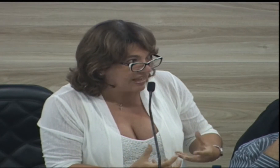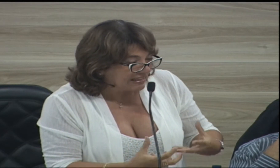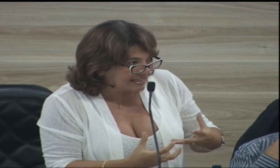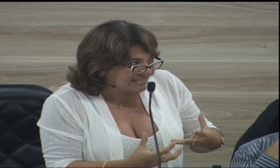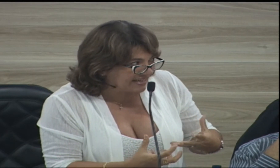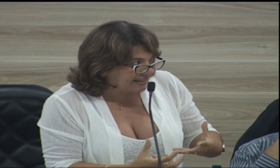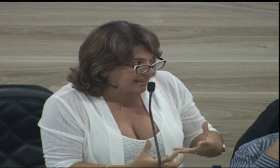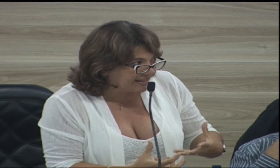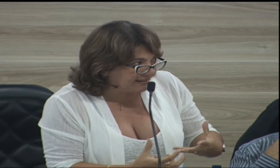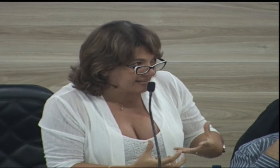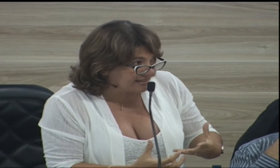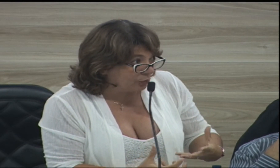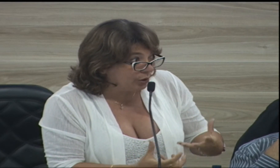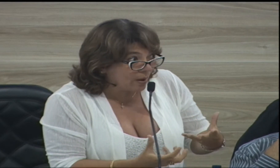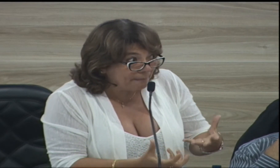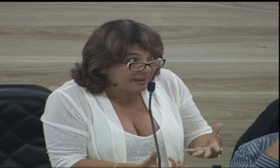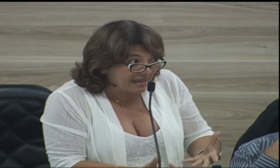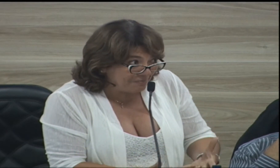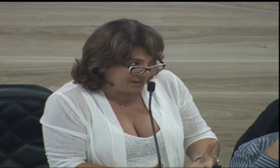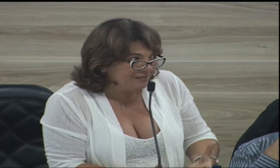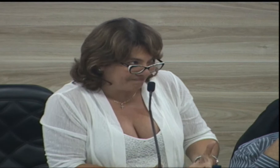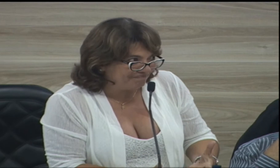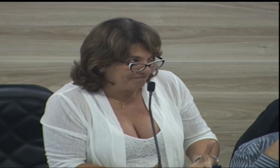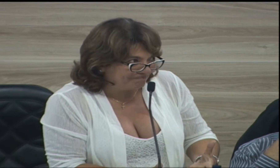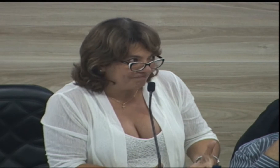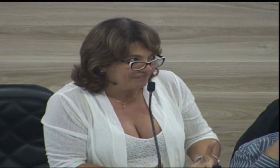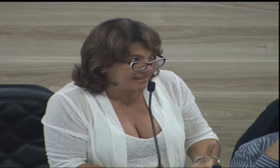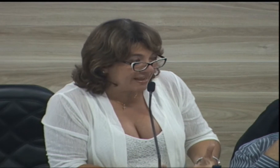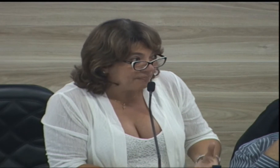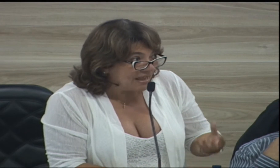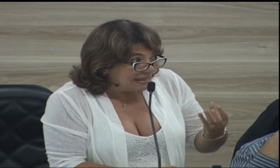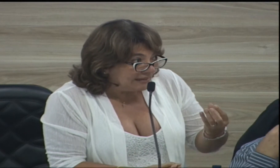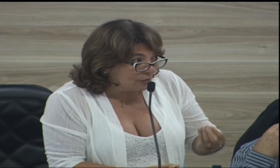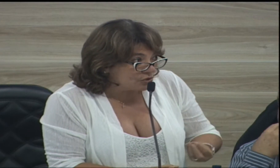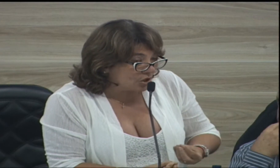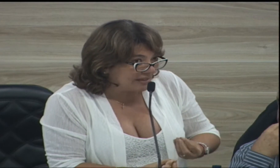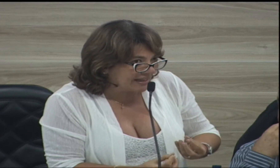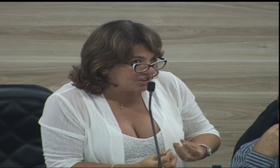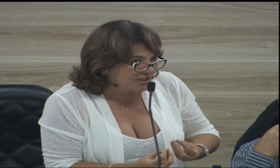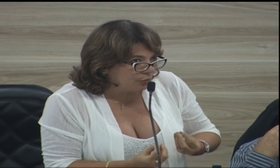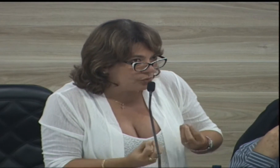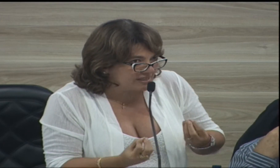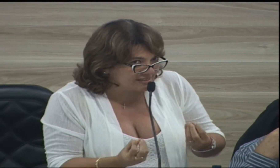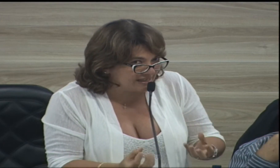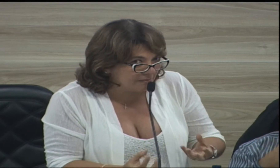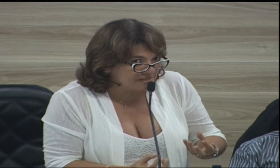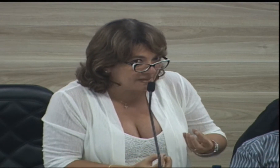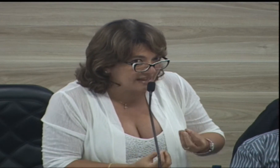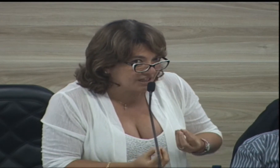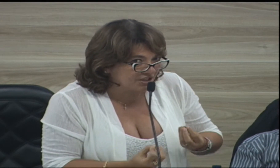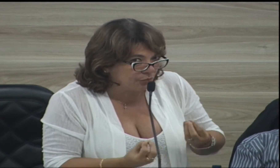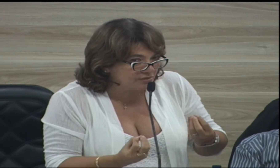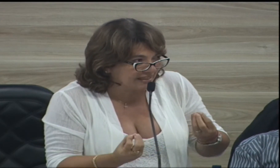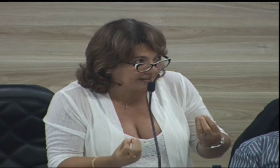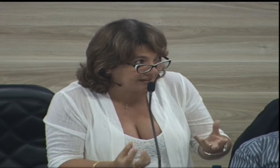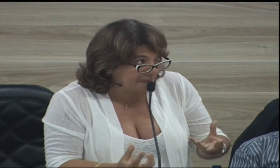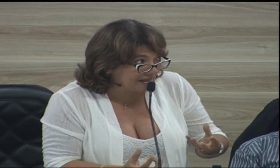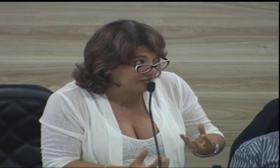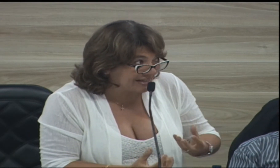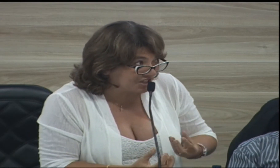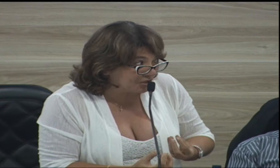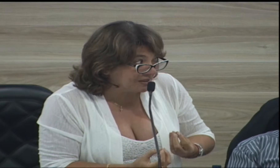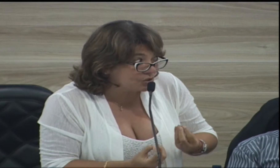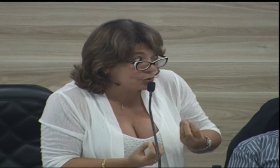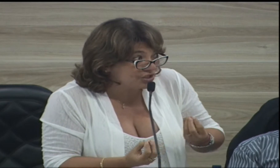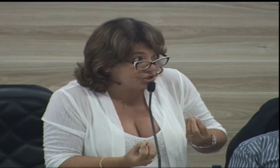aproximação da Secretaria da Saúde com a APM, né? Não só na questão dos exames, mas na questão dos